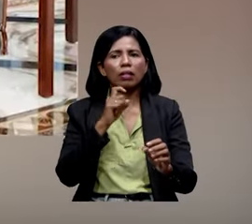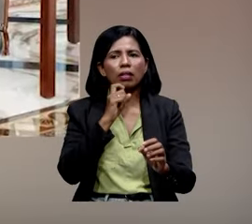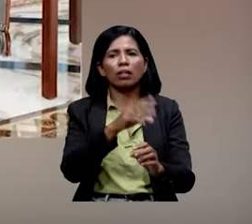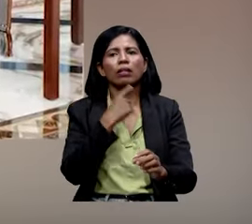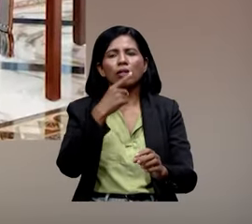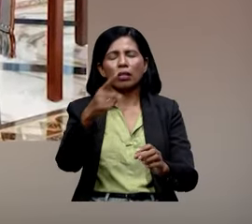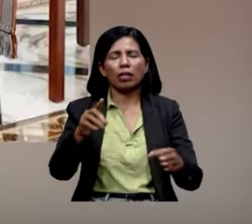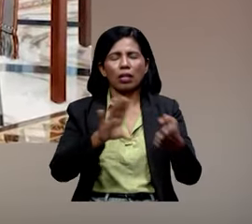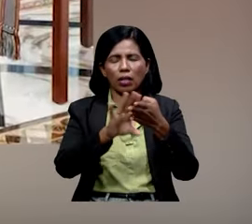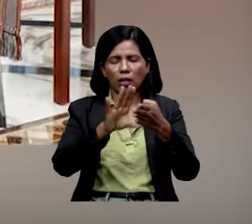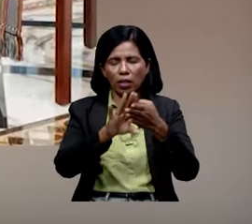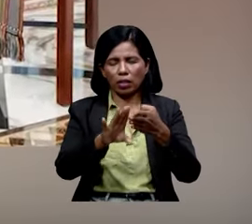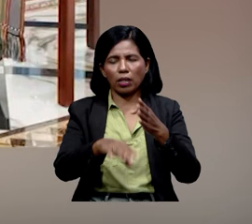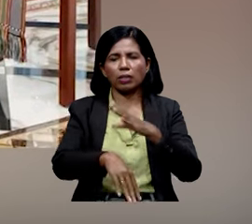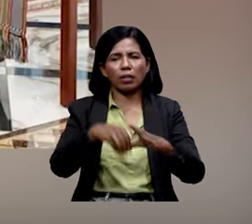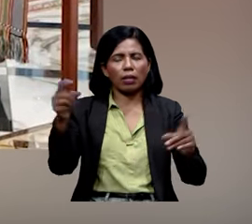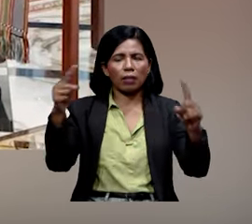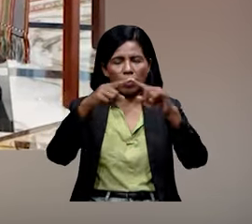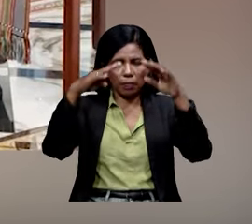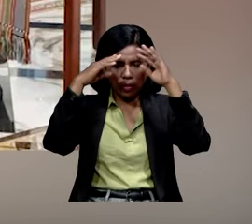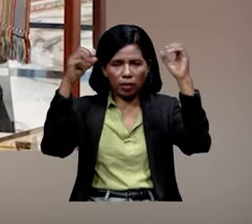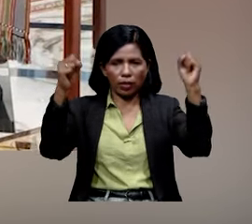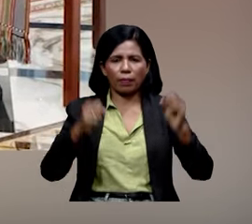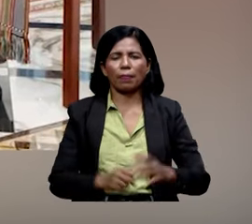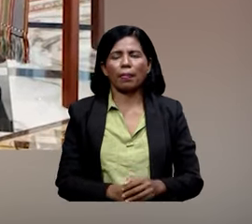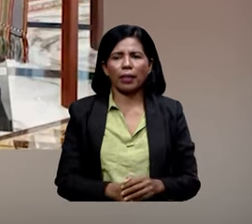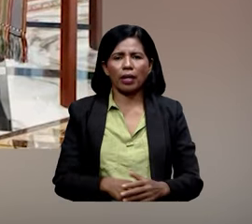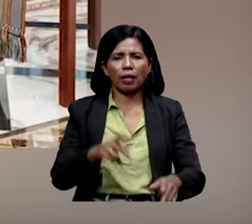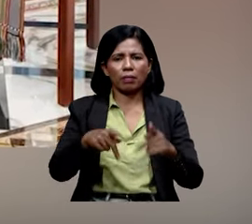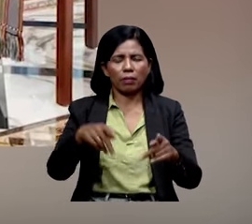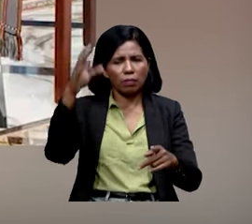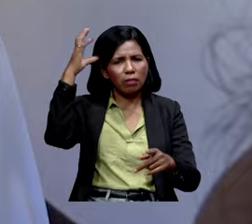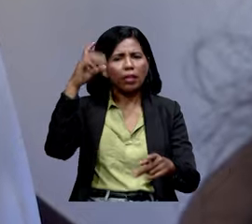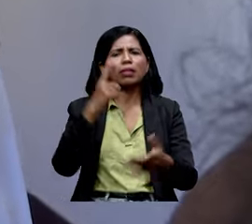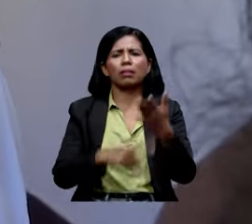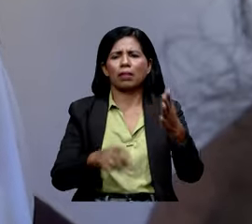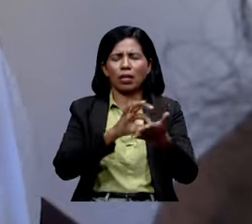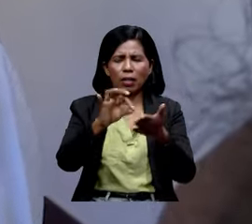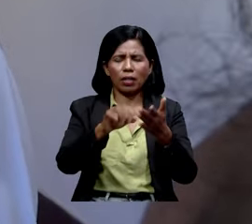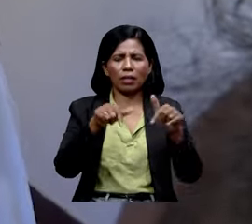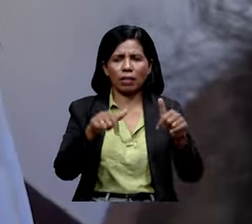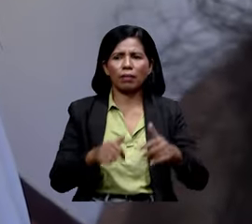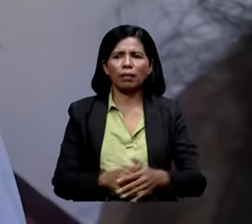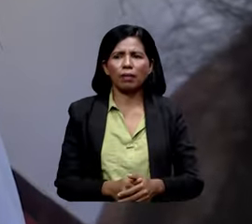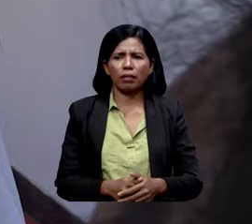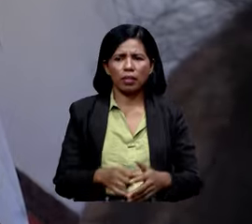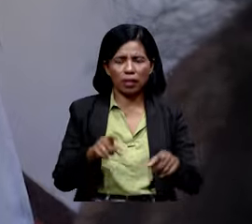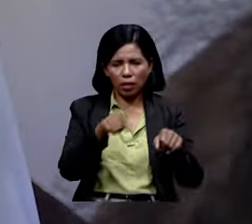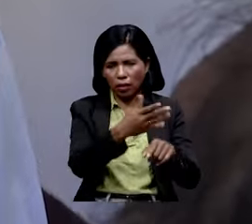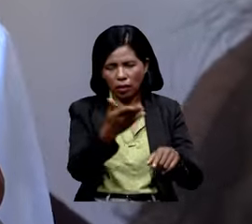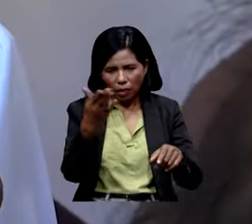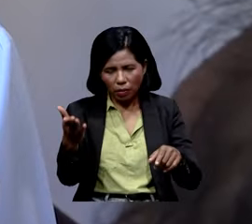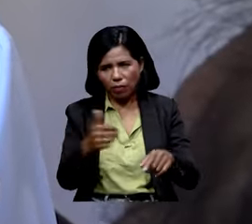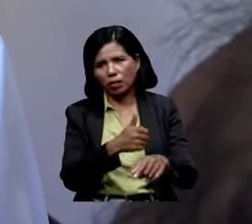até uma carta de resignação para o Presidente da República. Bula que tem, sim, mas quer que ele não é. Nem a uma IMI